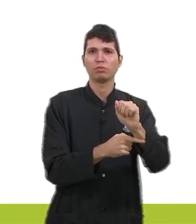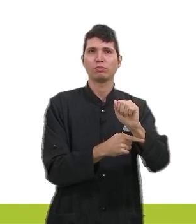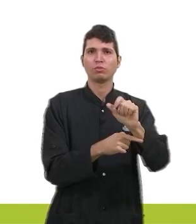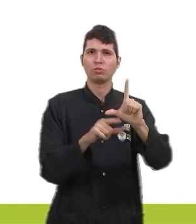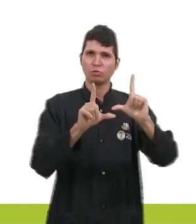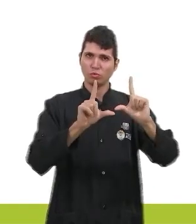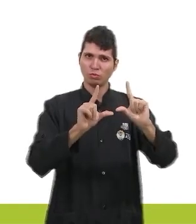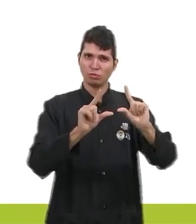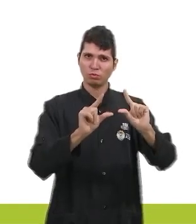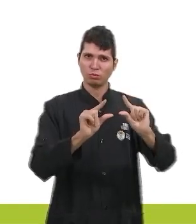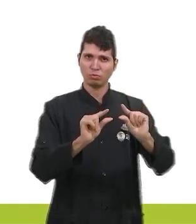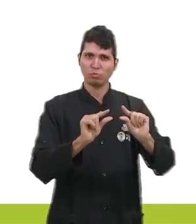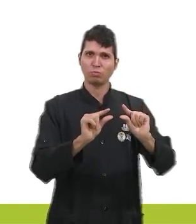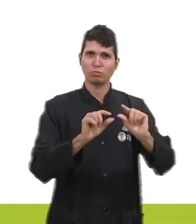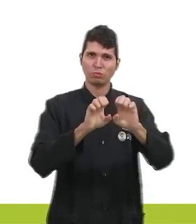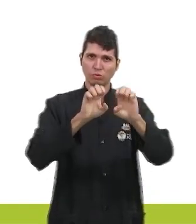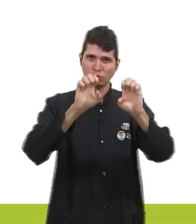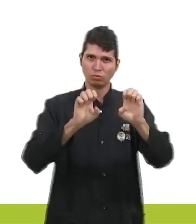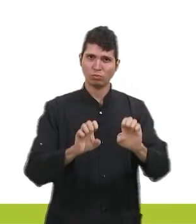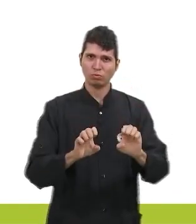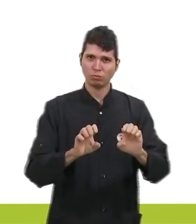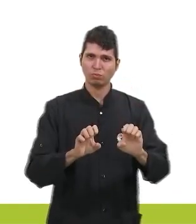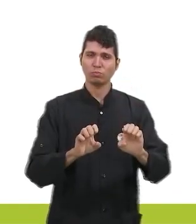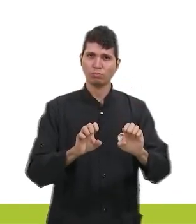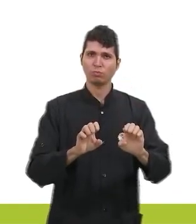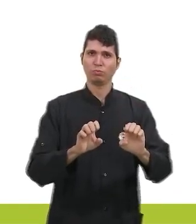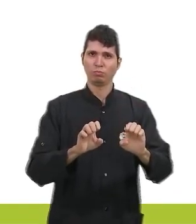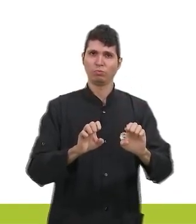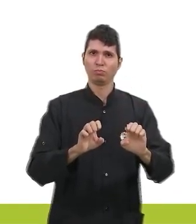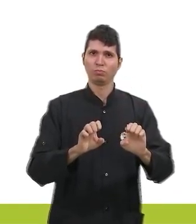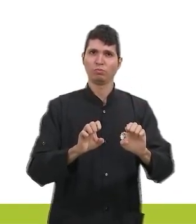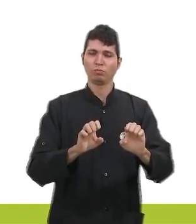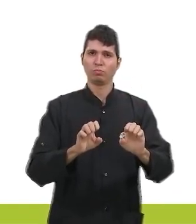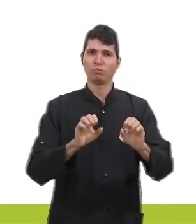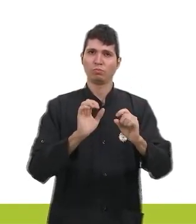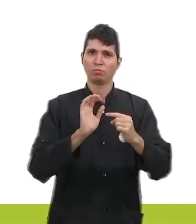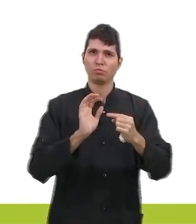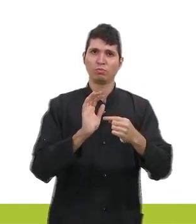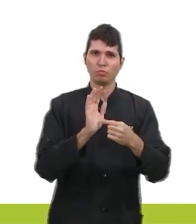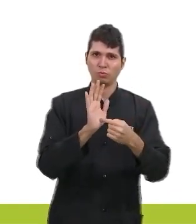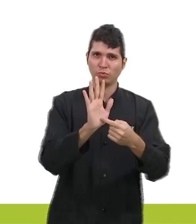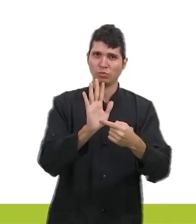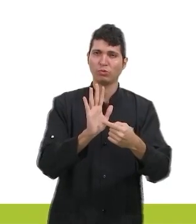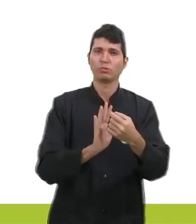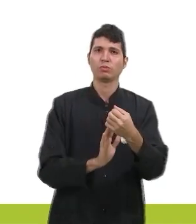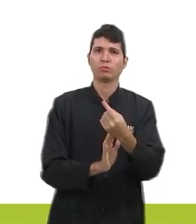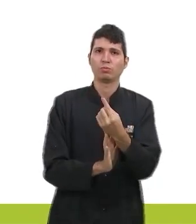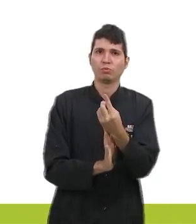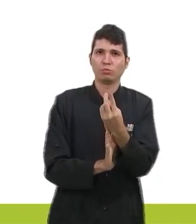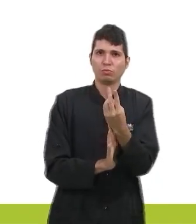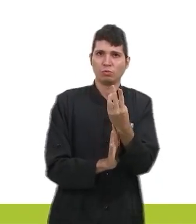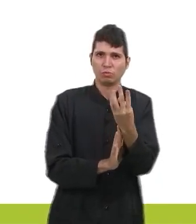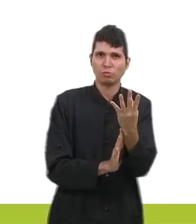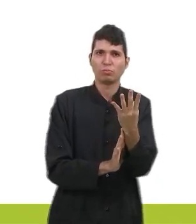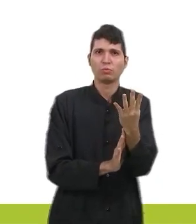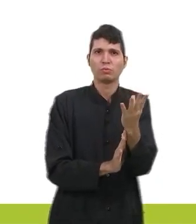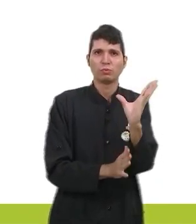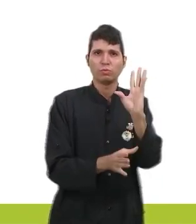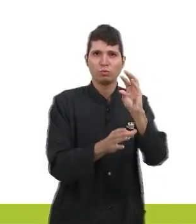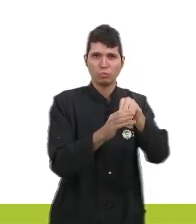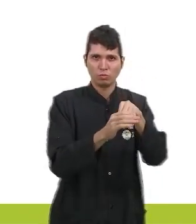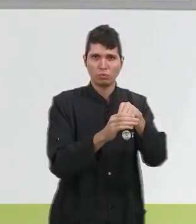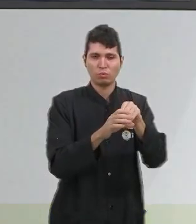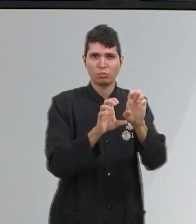um pouquinho a estrutura, tá? Ela vai me dizer a quantidade, é claro, dos elementos que